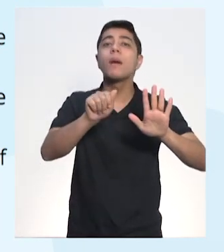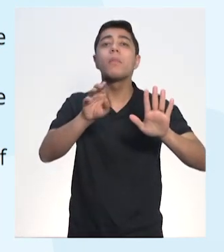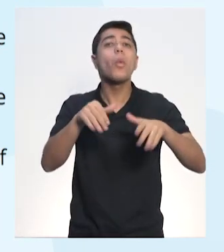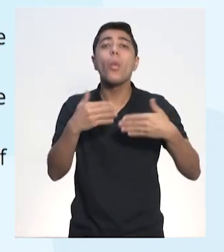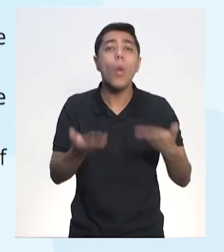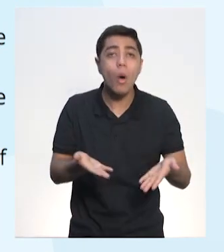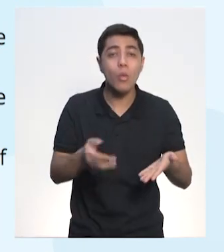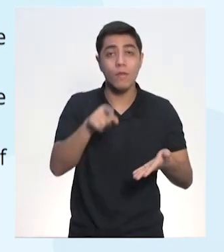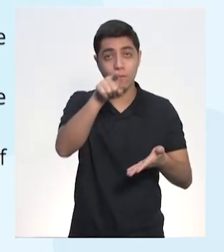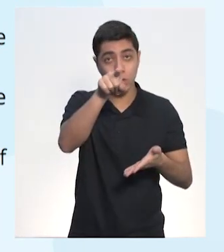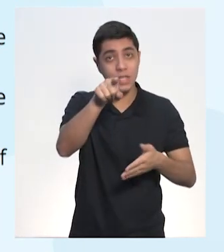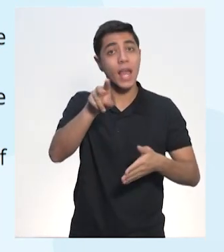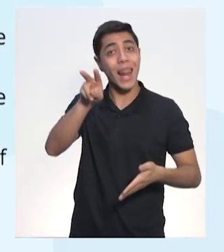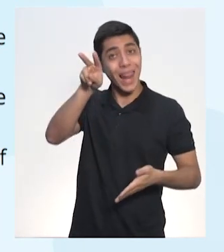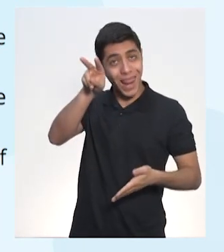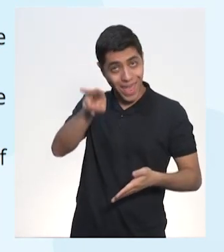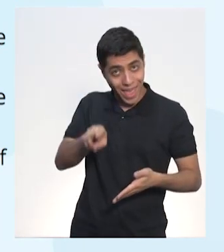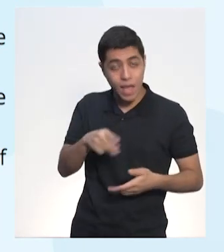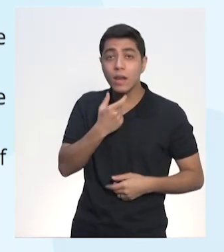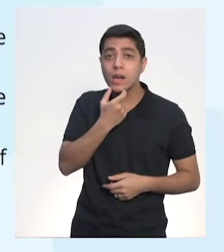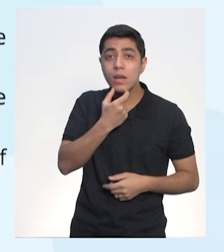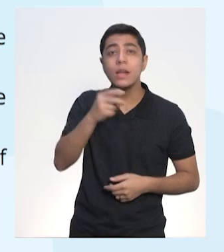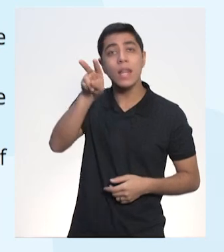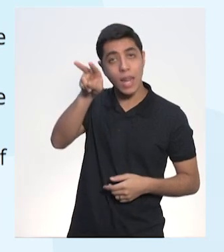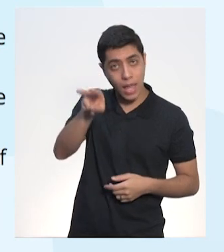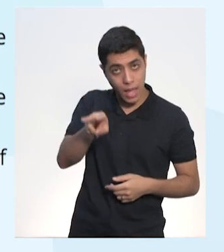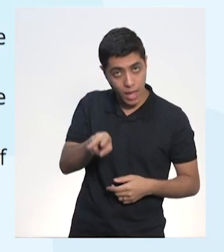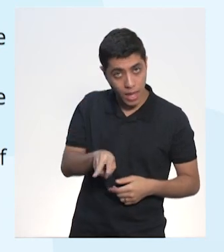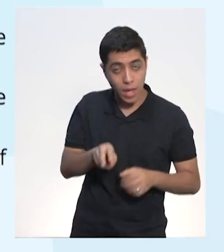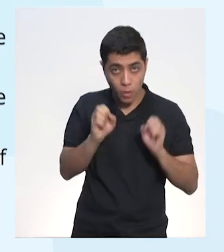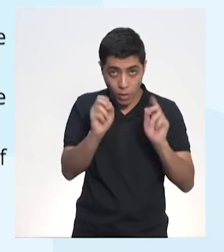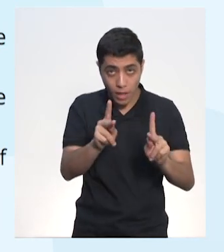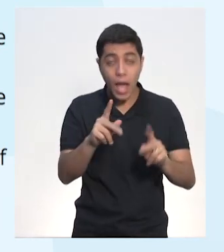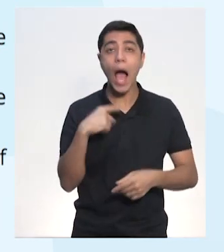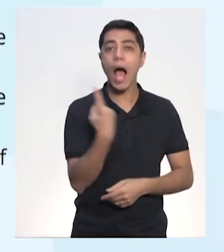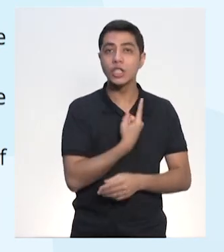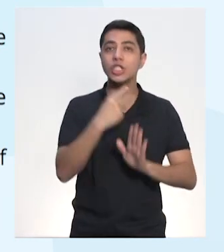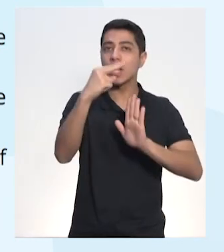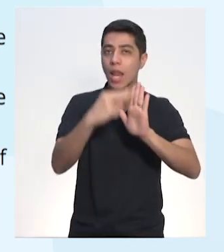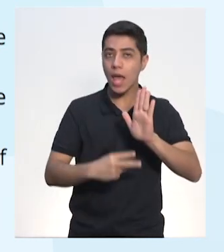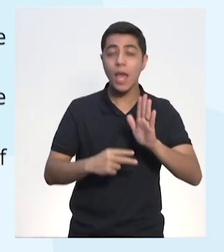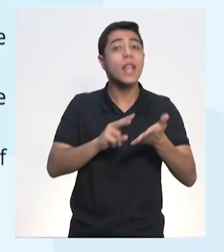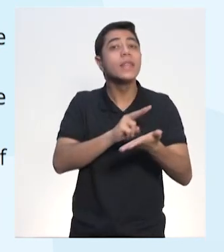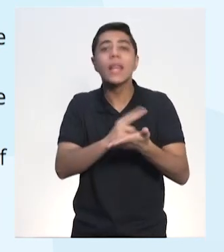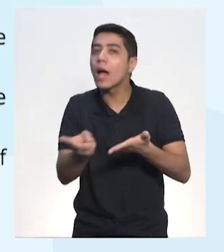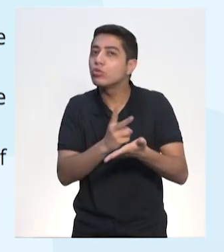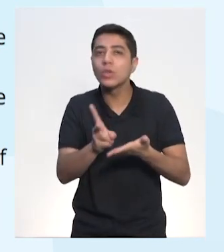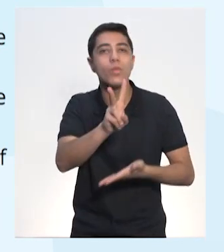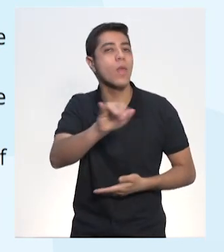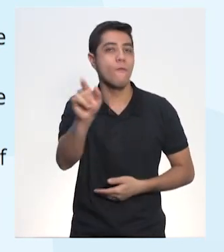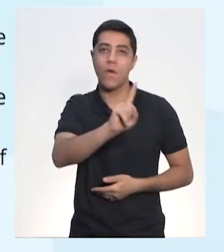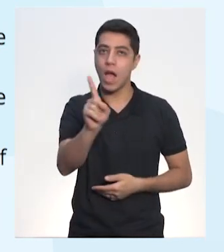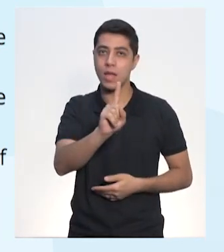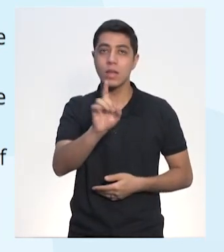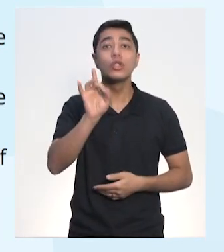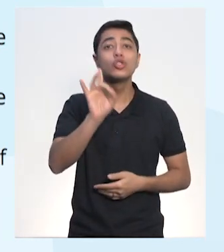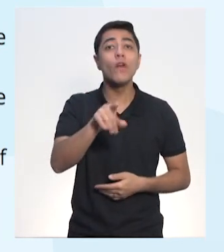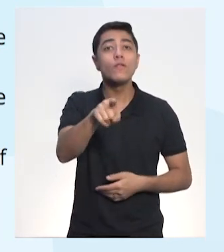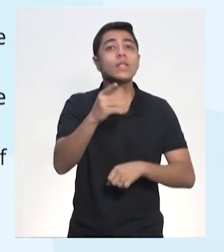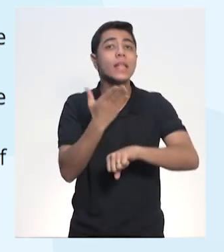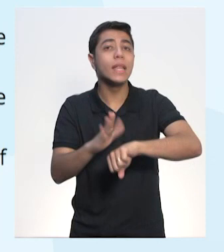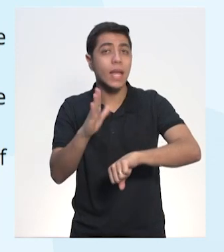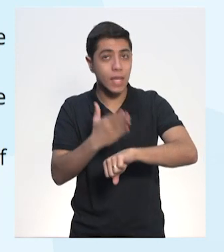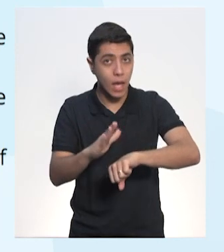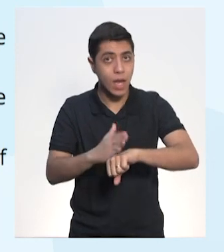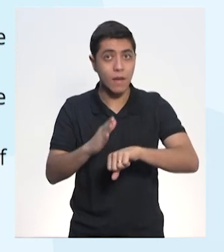fazer a leitura. Enquanto vocês estão colocando, a gente vai ler, mas não vai traduzir ainda, só para vocês aprenderem a pronúncia e fazer